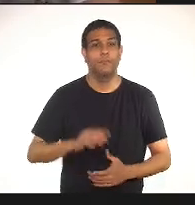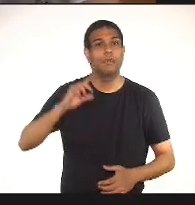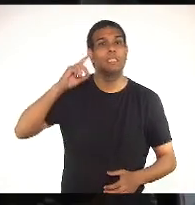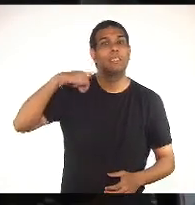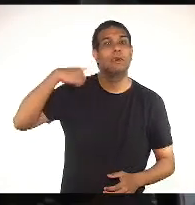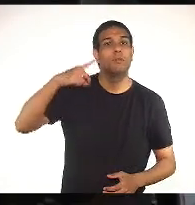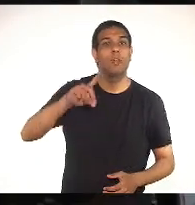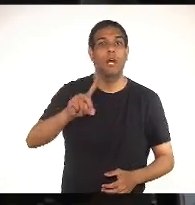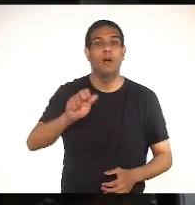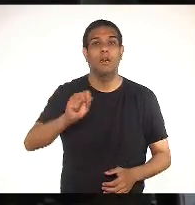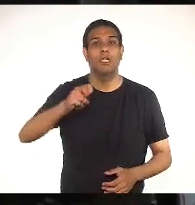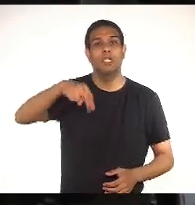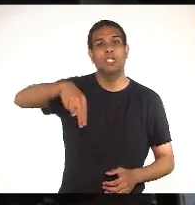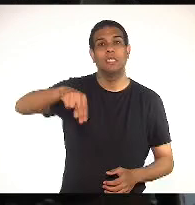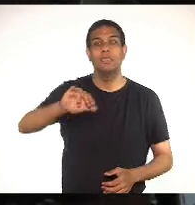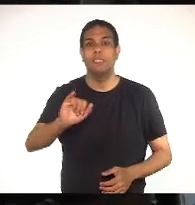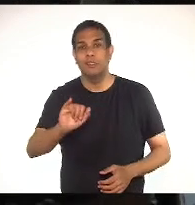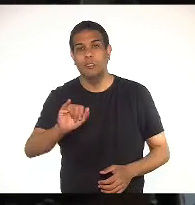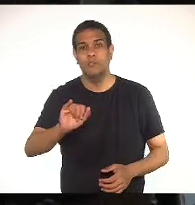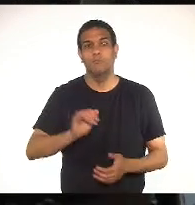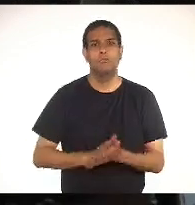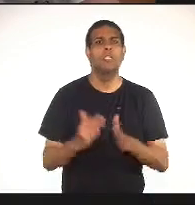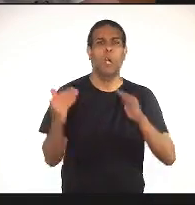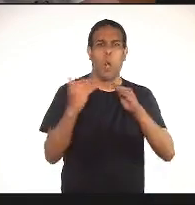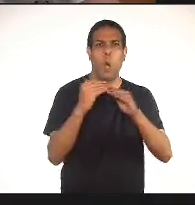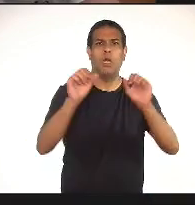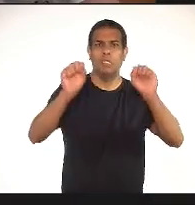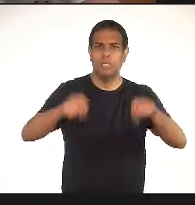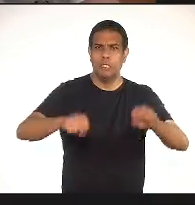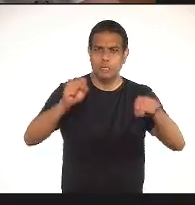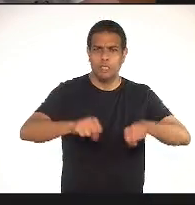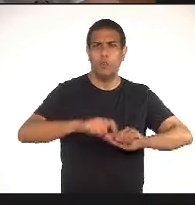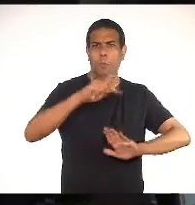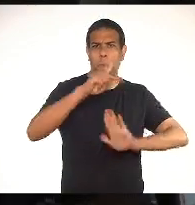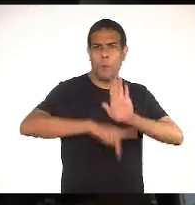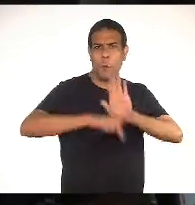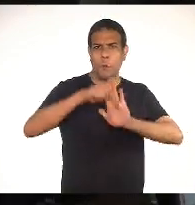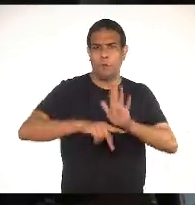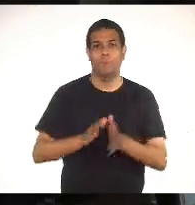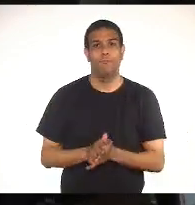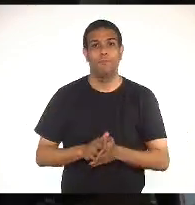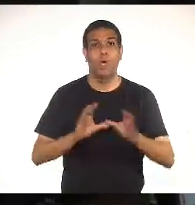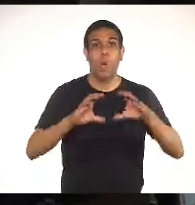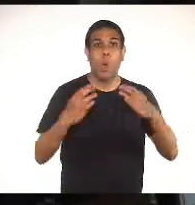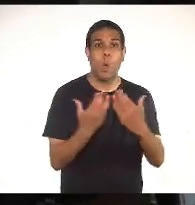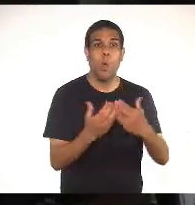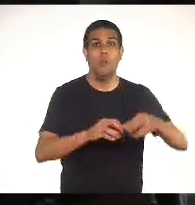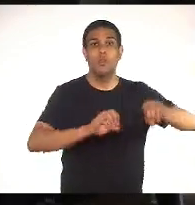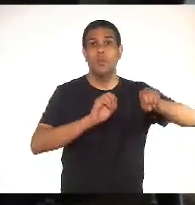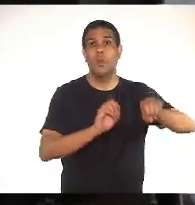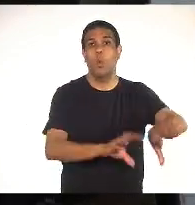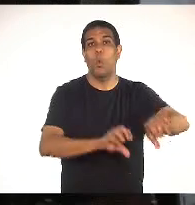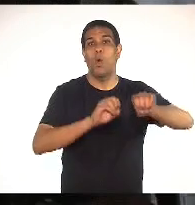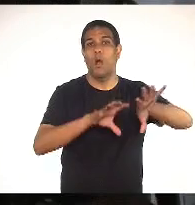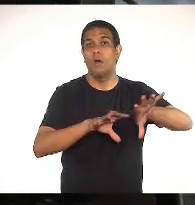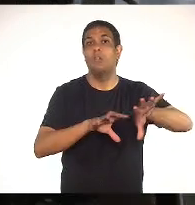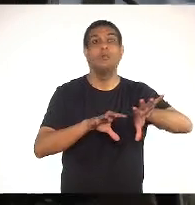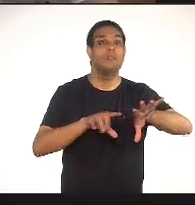Deputada Dani Monteiro. Favorável, presidente. Pela Comissão de Educação, deputado Flávio Serafini.